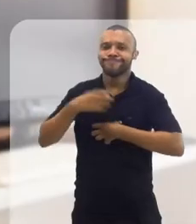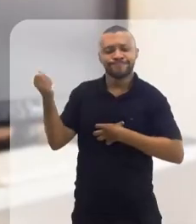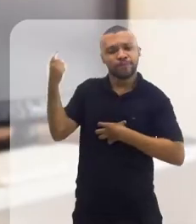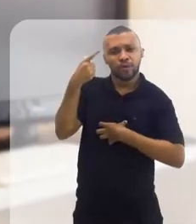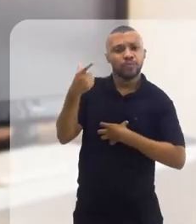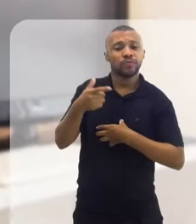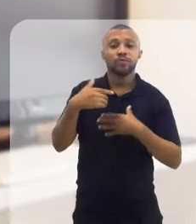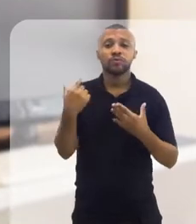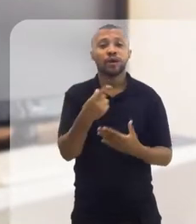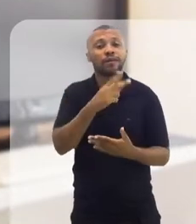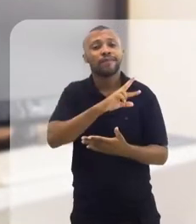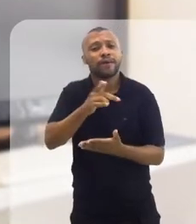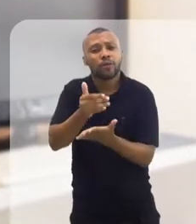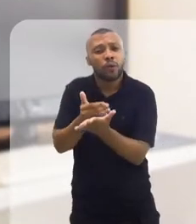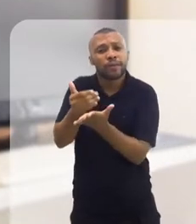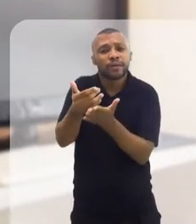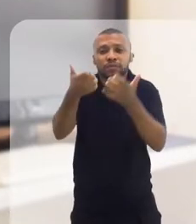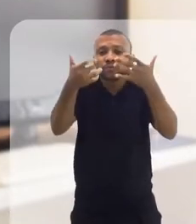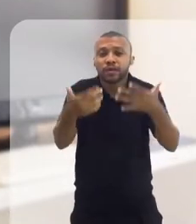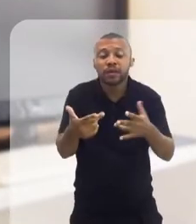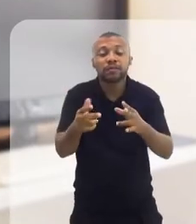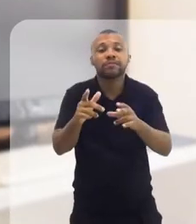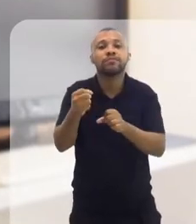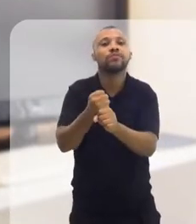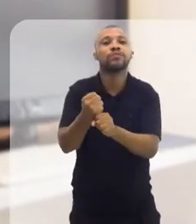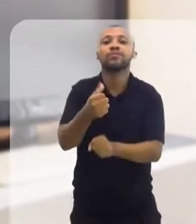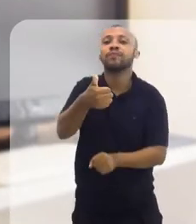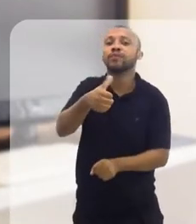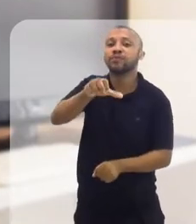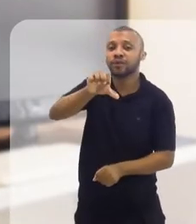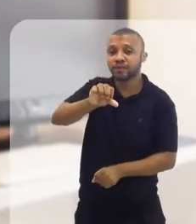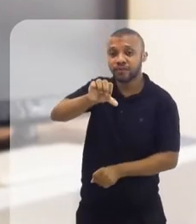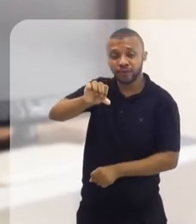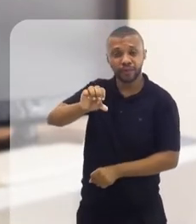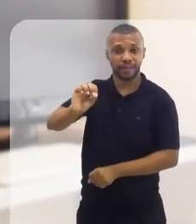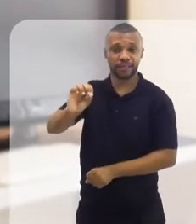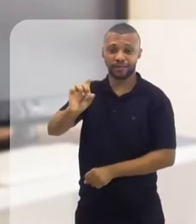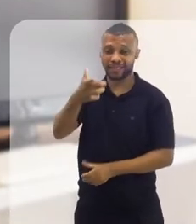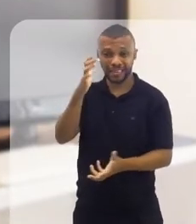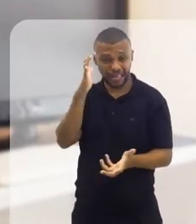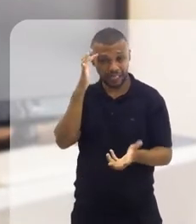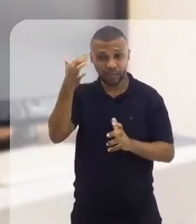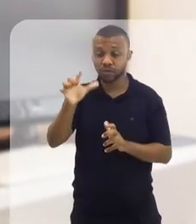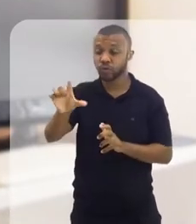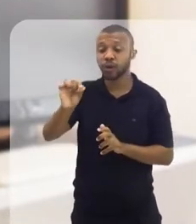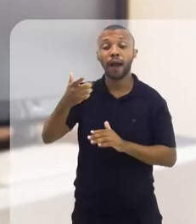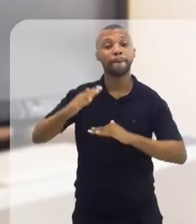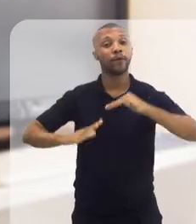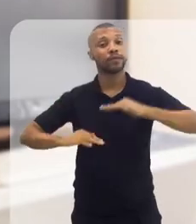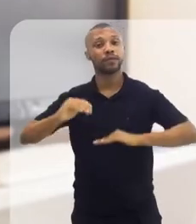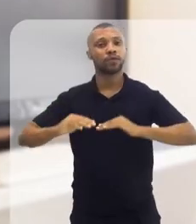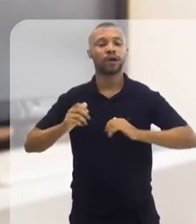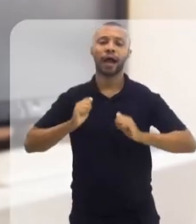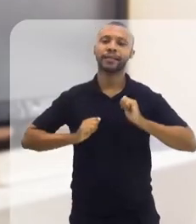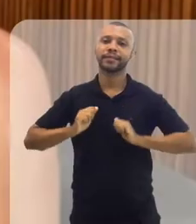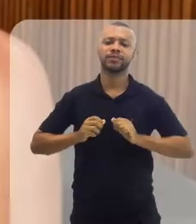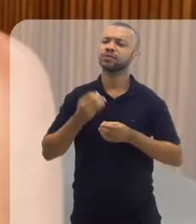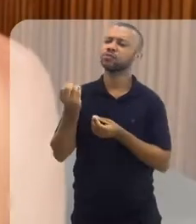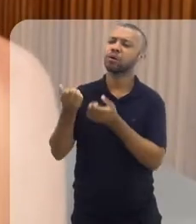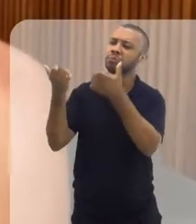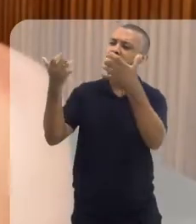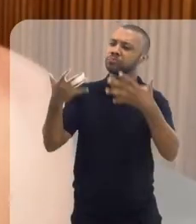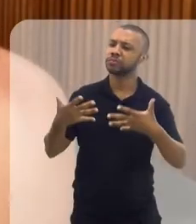inspiradoras. Vamos começar lá na década de 90, quando você decide ser atriz. Como é que foi isso?